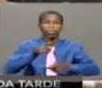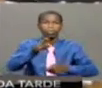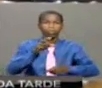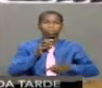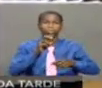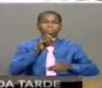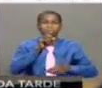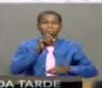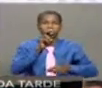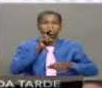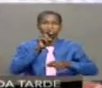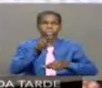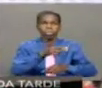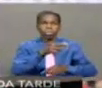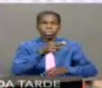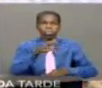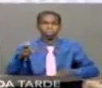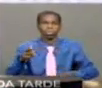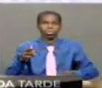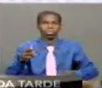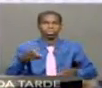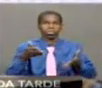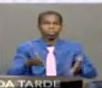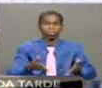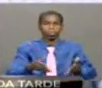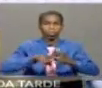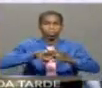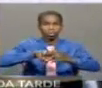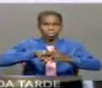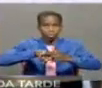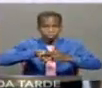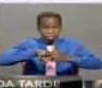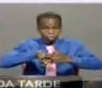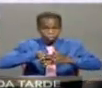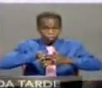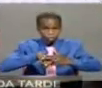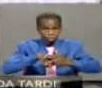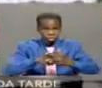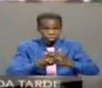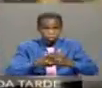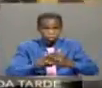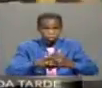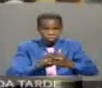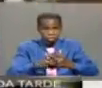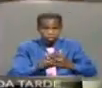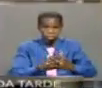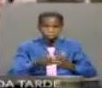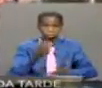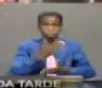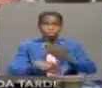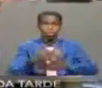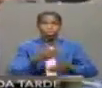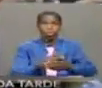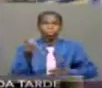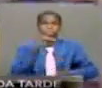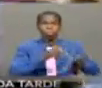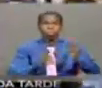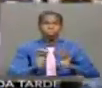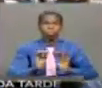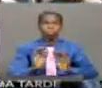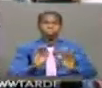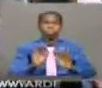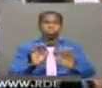que marca, portanto, a sua entronização, um momento ímpar para os fiéis desta